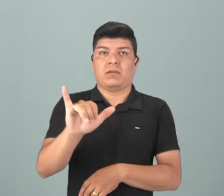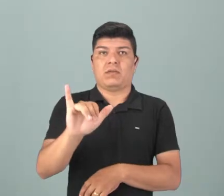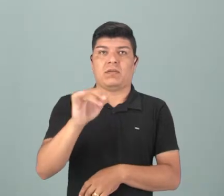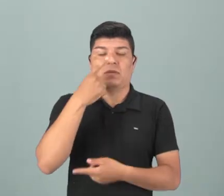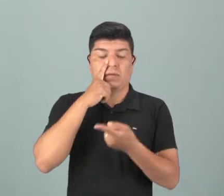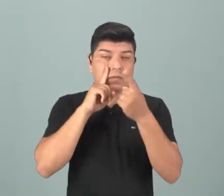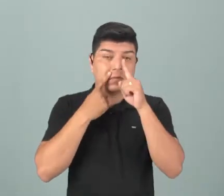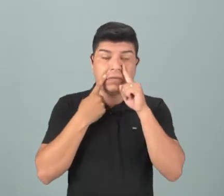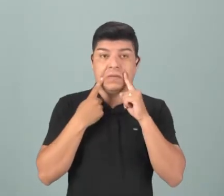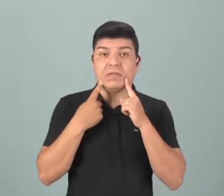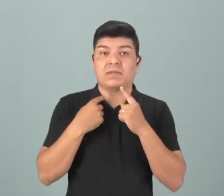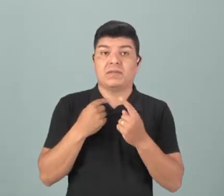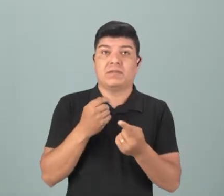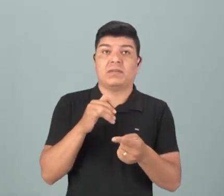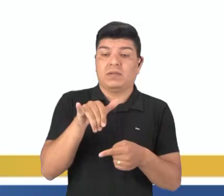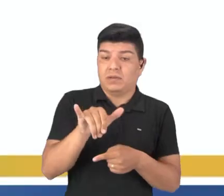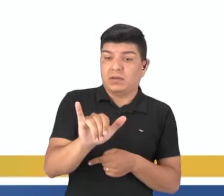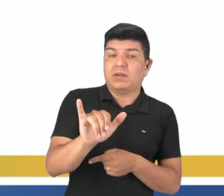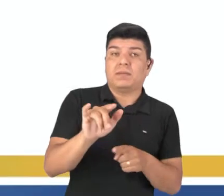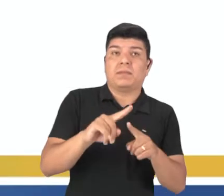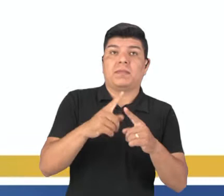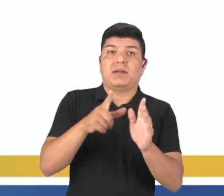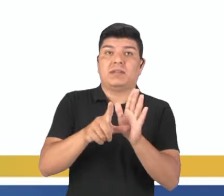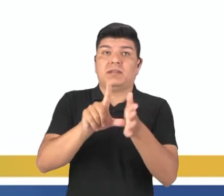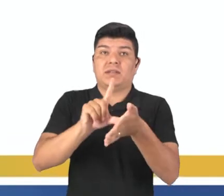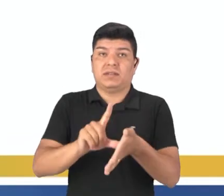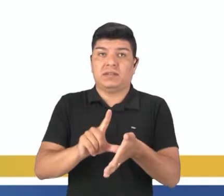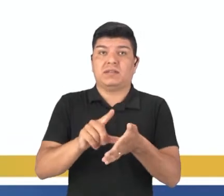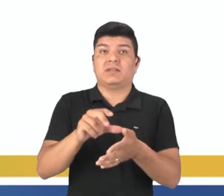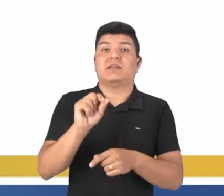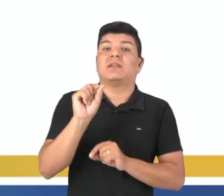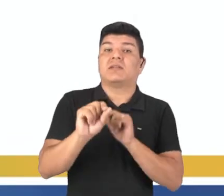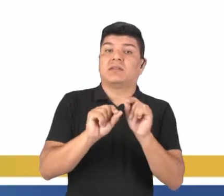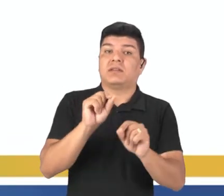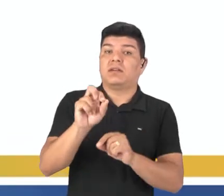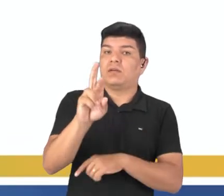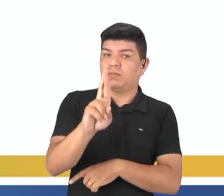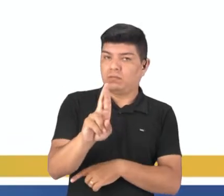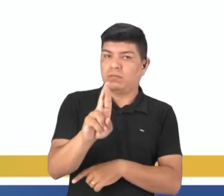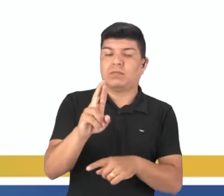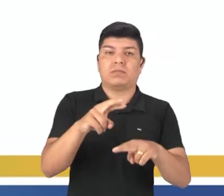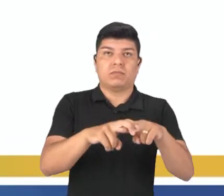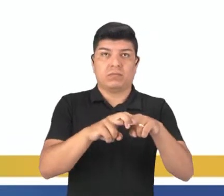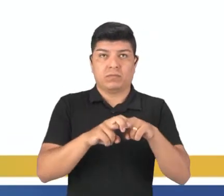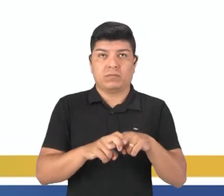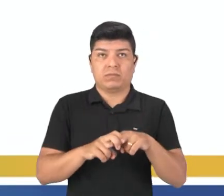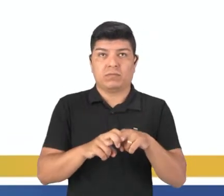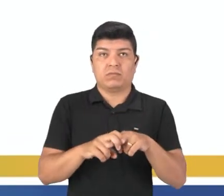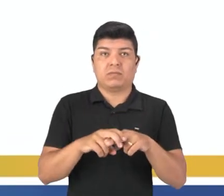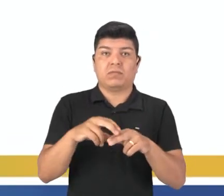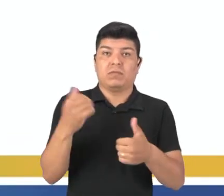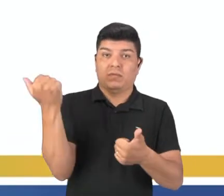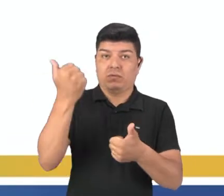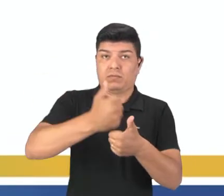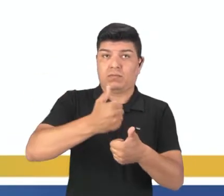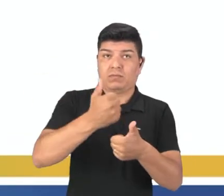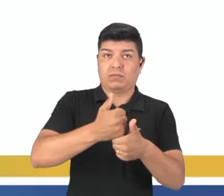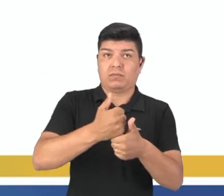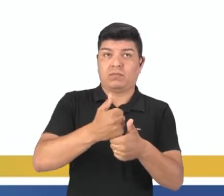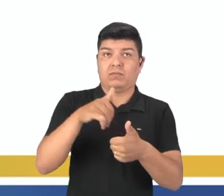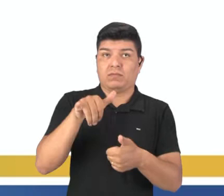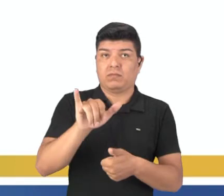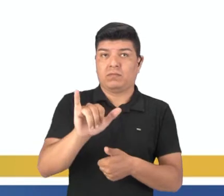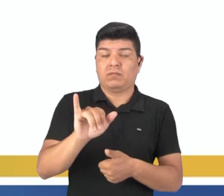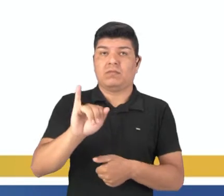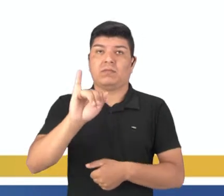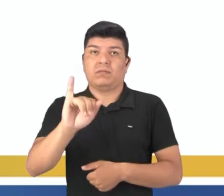chorar Ele termina em Y mais observa em que a letra que vem antes de se Y é uma consoante então vai ficar eu vou trocar esse pelo pelo